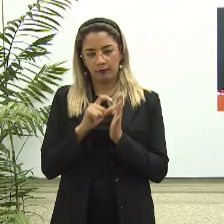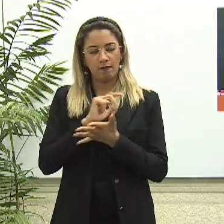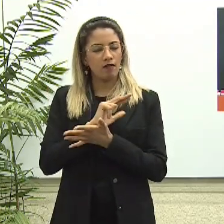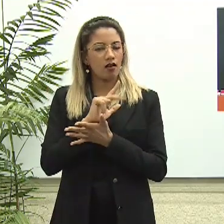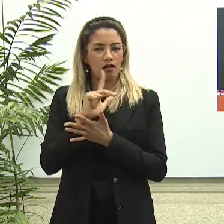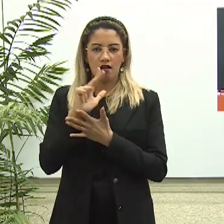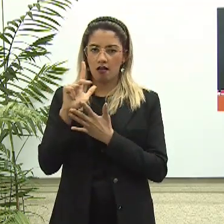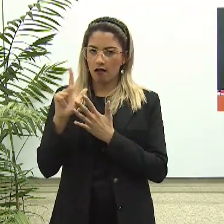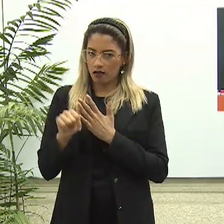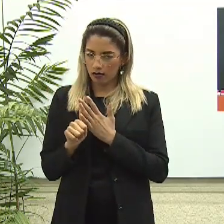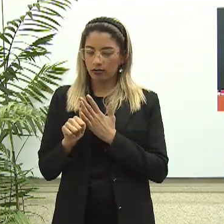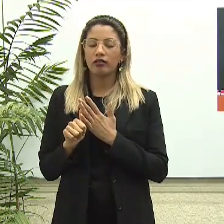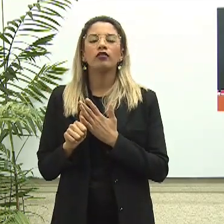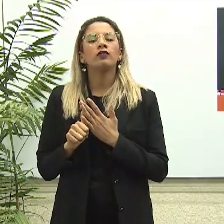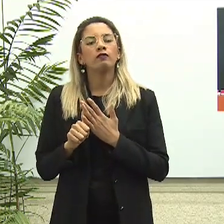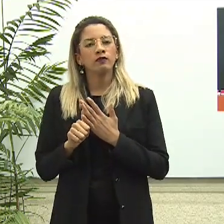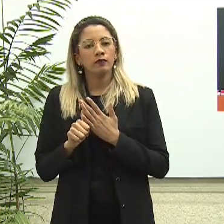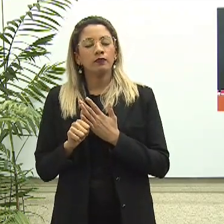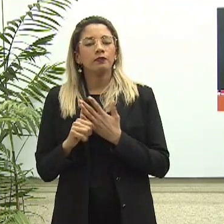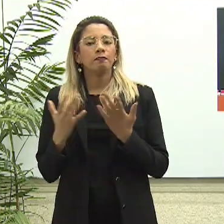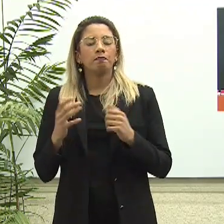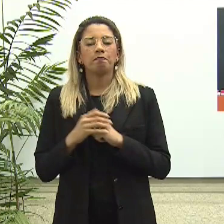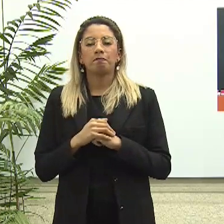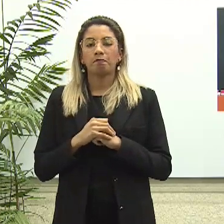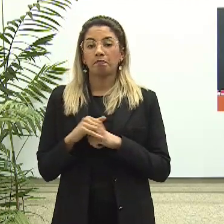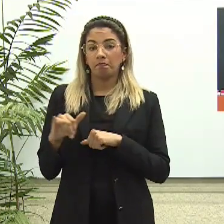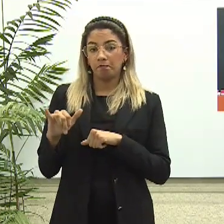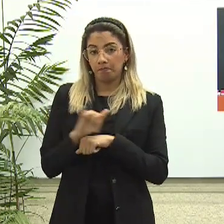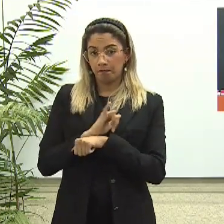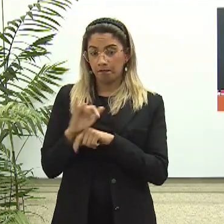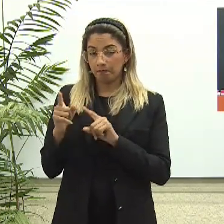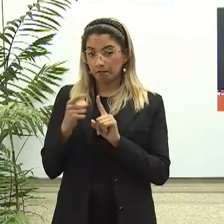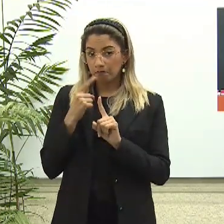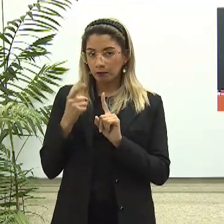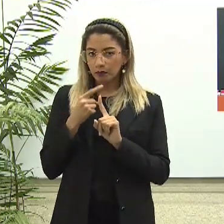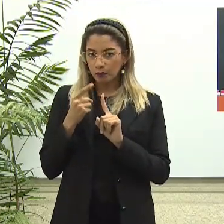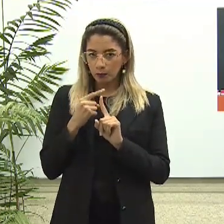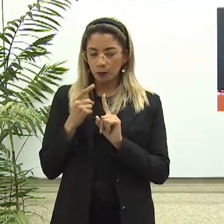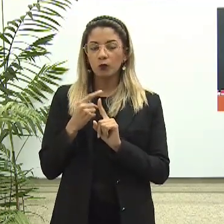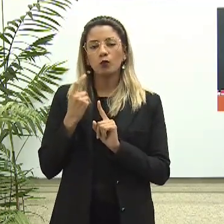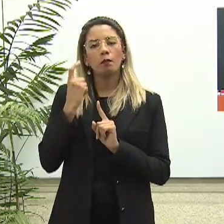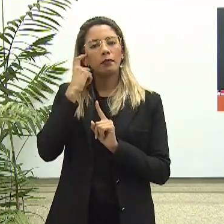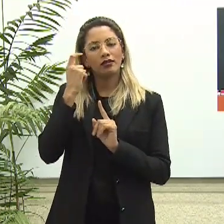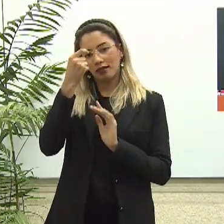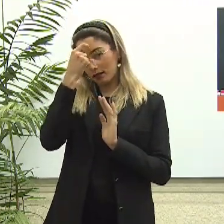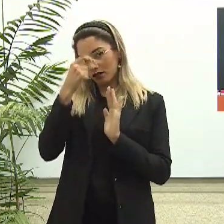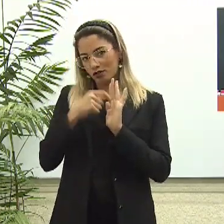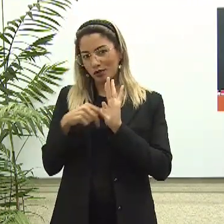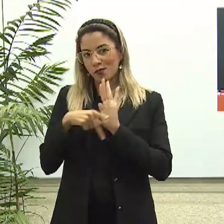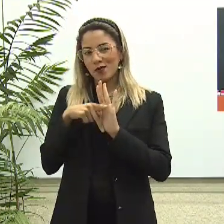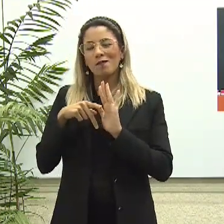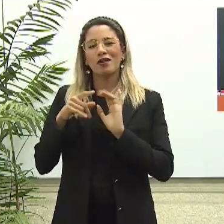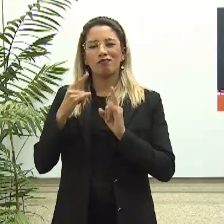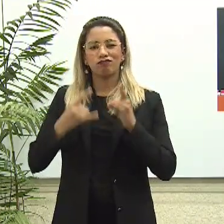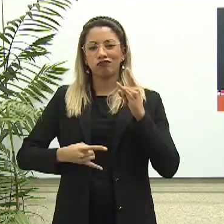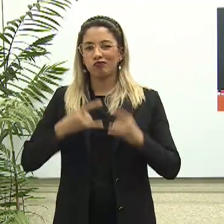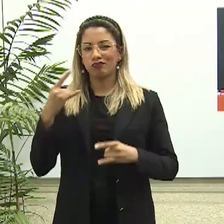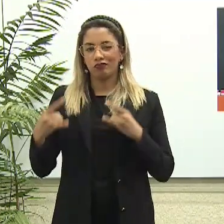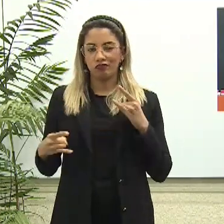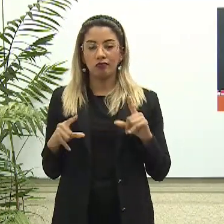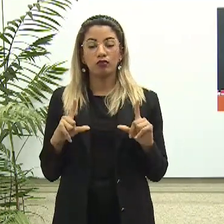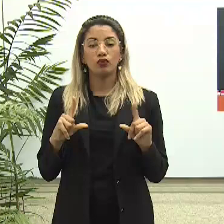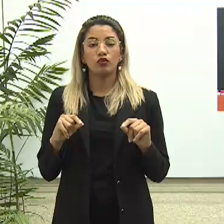várias abordagens uma das abordagens que acreditava que a inteligência de máquina bastaria